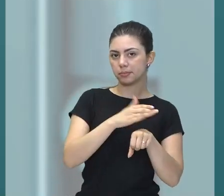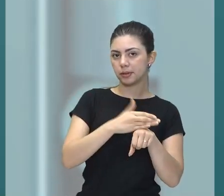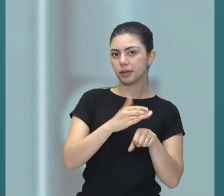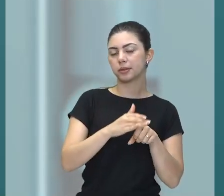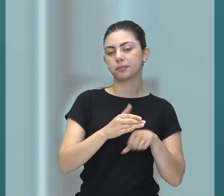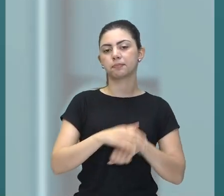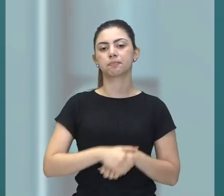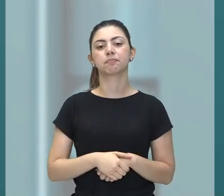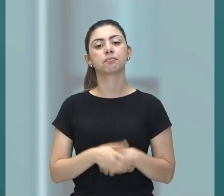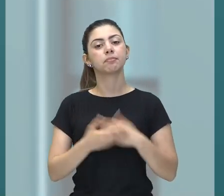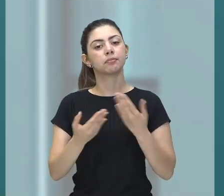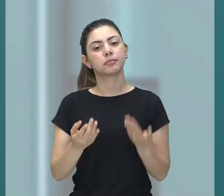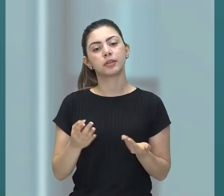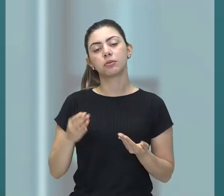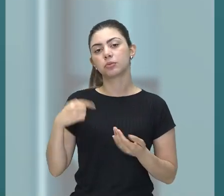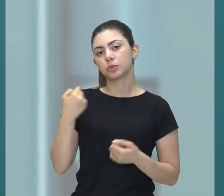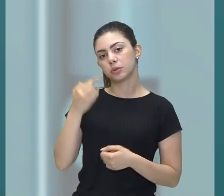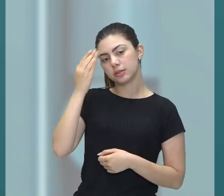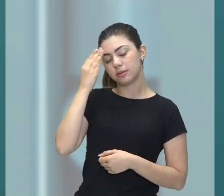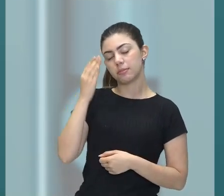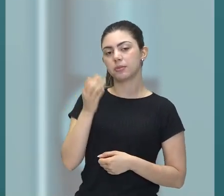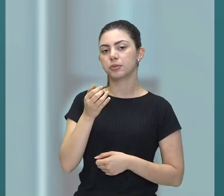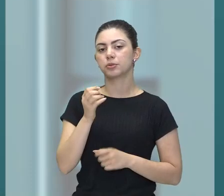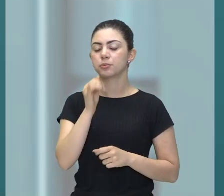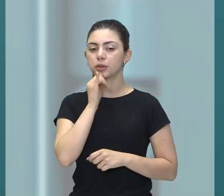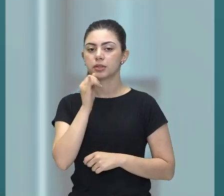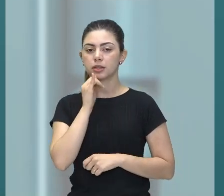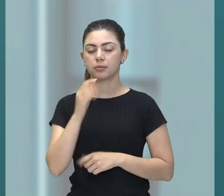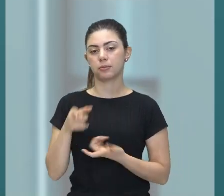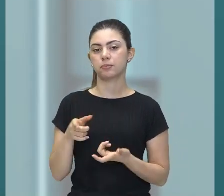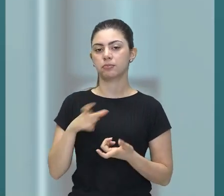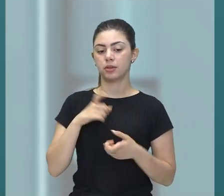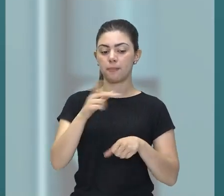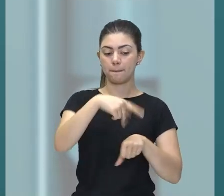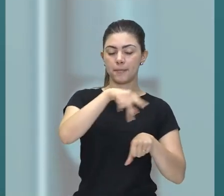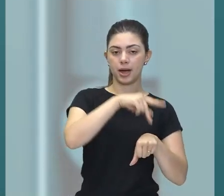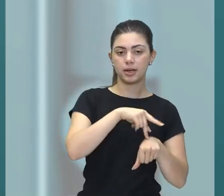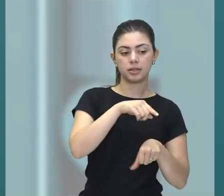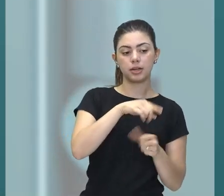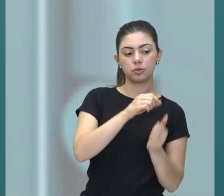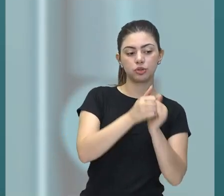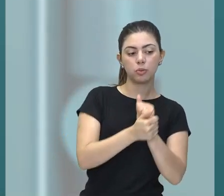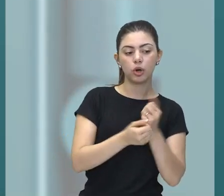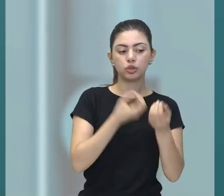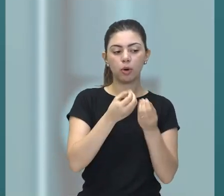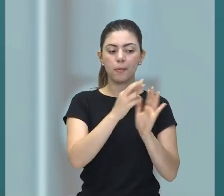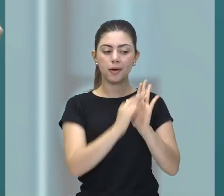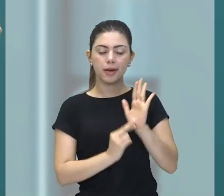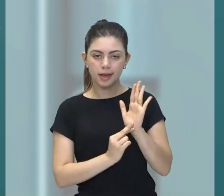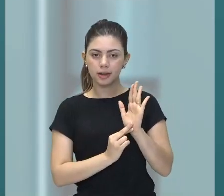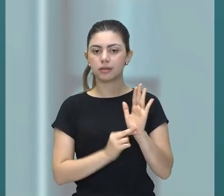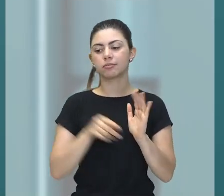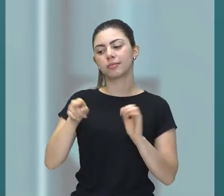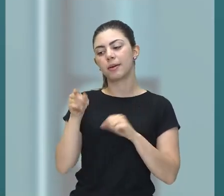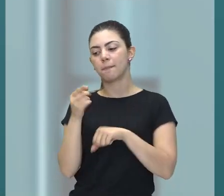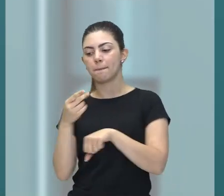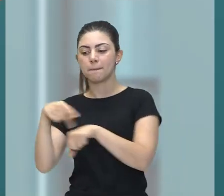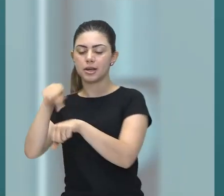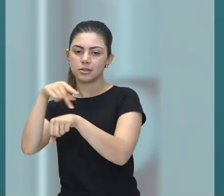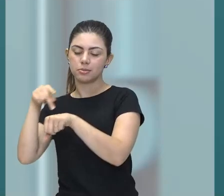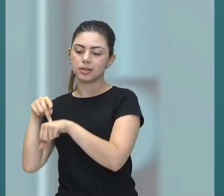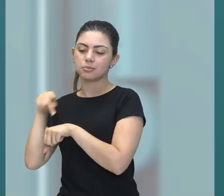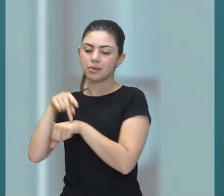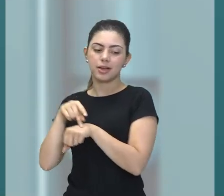que, da maneira como ele é praticado em determinado país, ele é também feito da mesma forma em